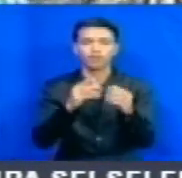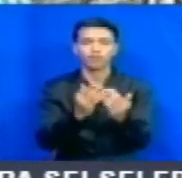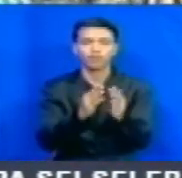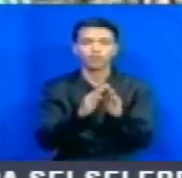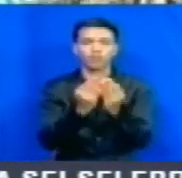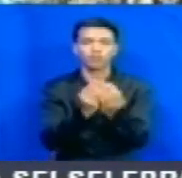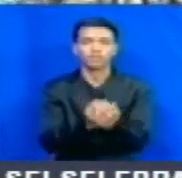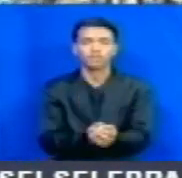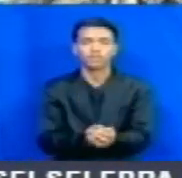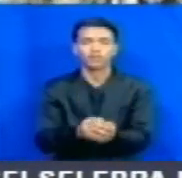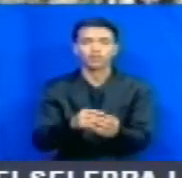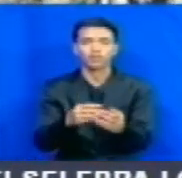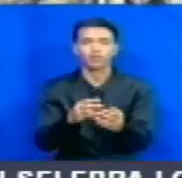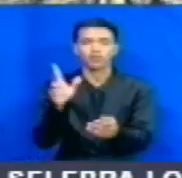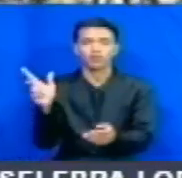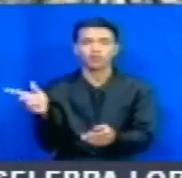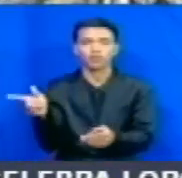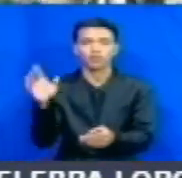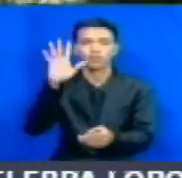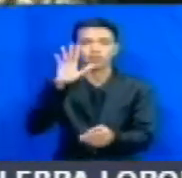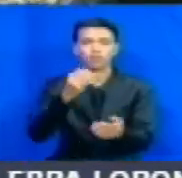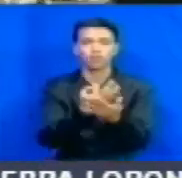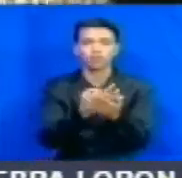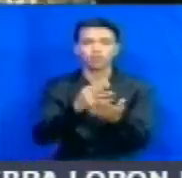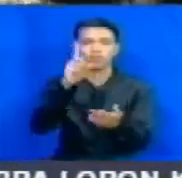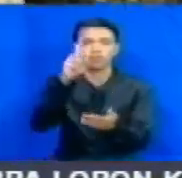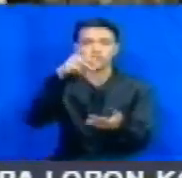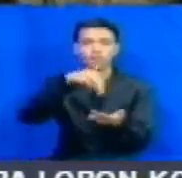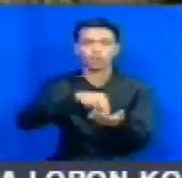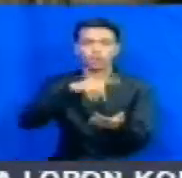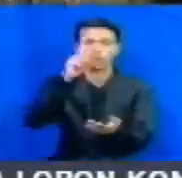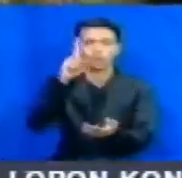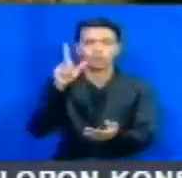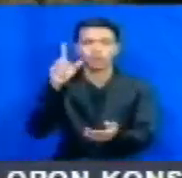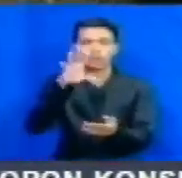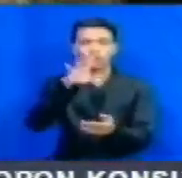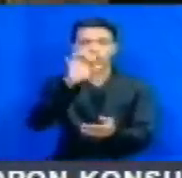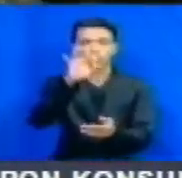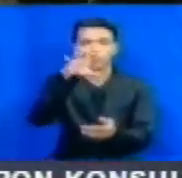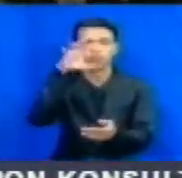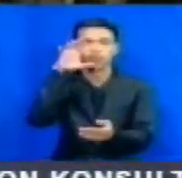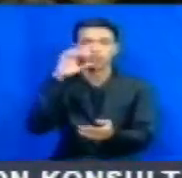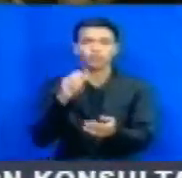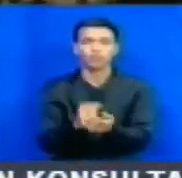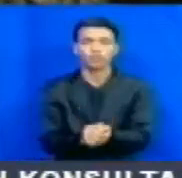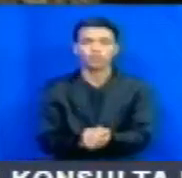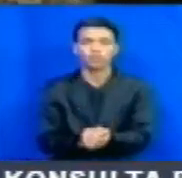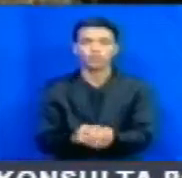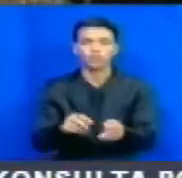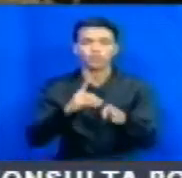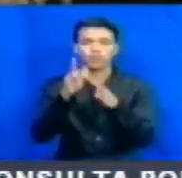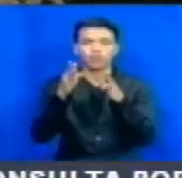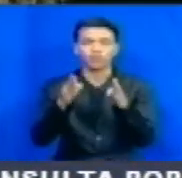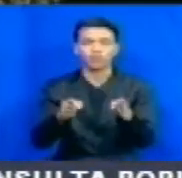lima nulo. Orçamento, dólar americano milhão ida, rihuncia nulo dólar regio americano. Manager